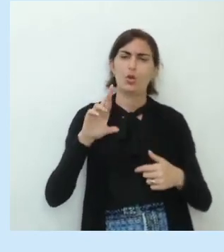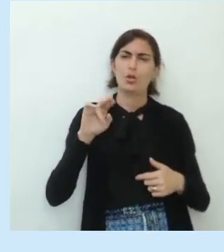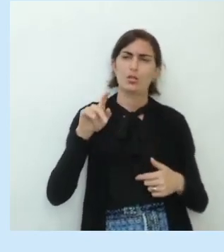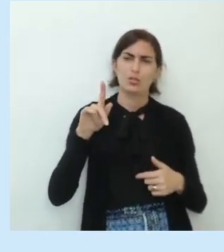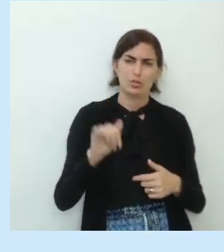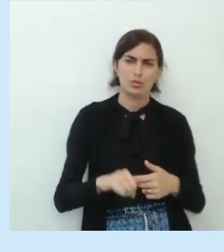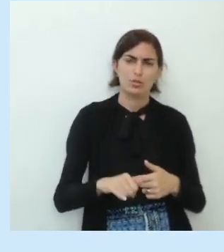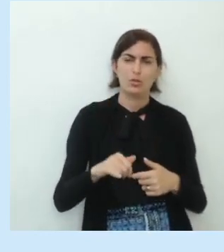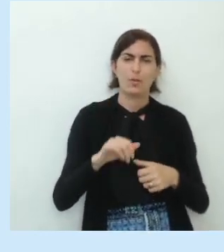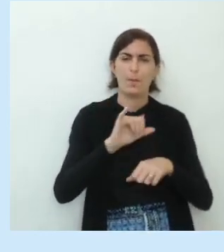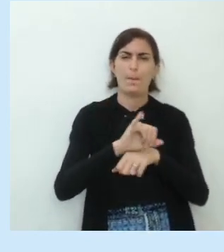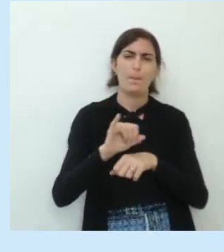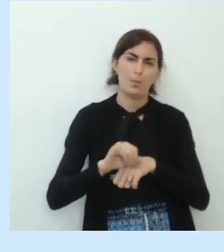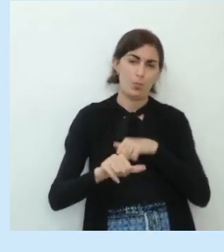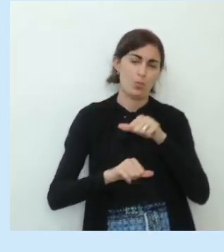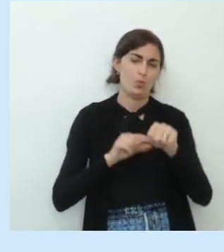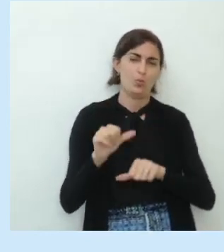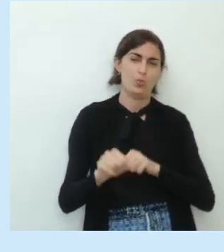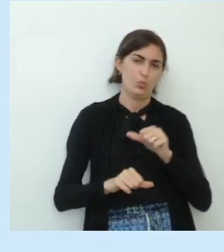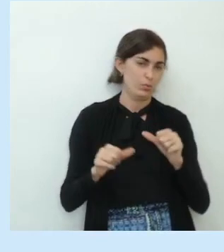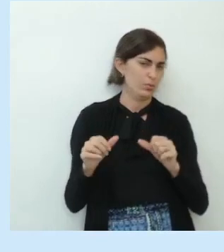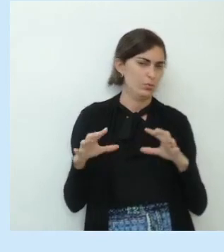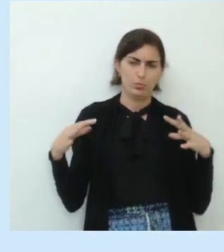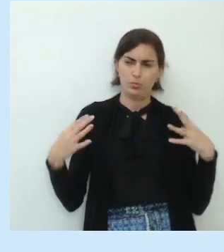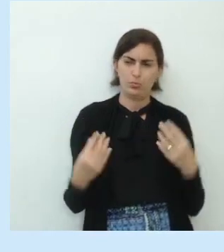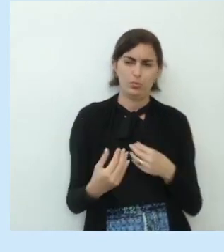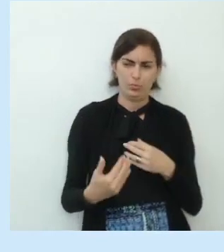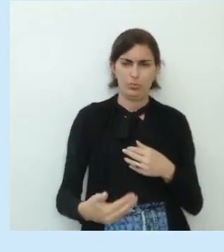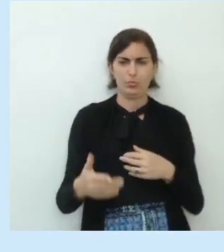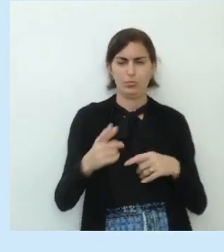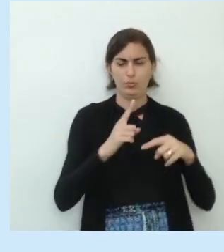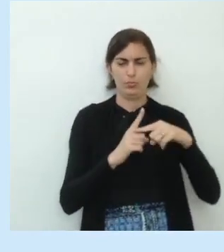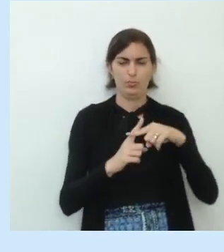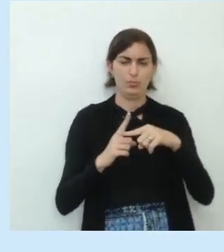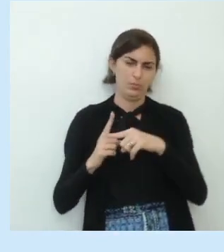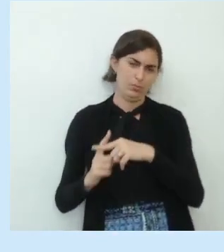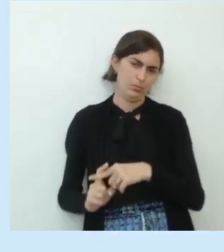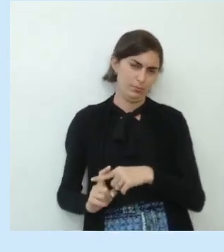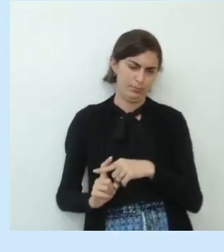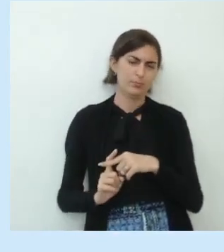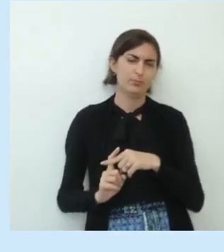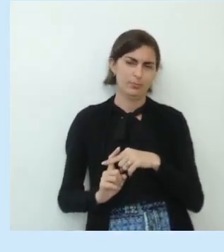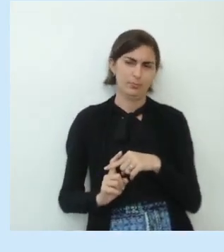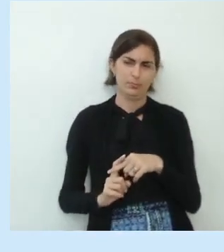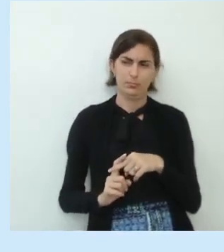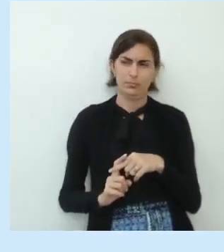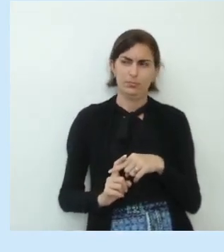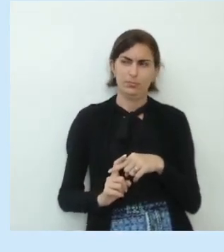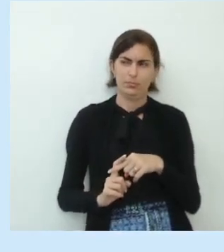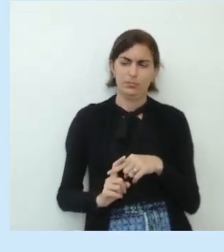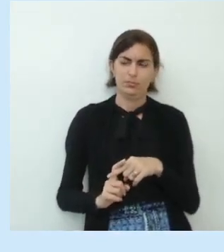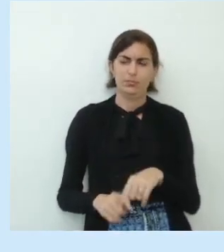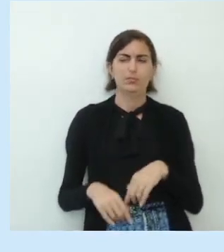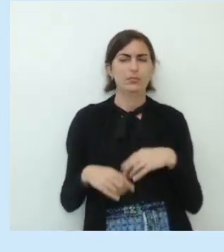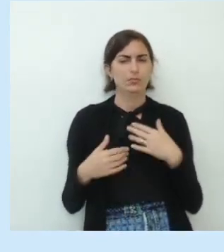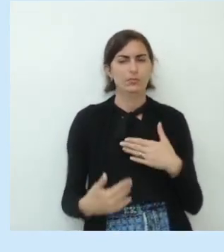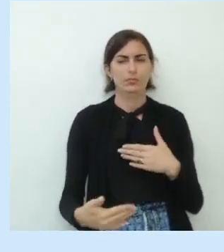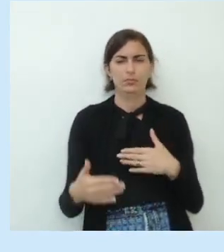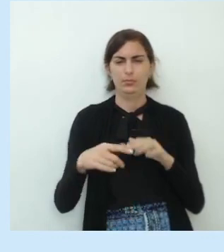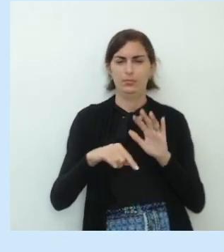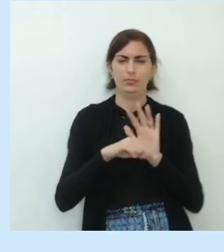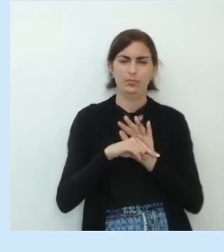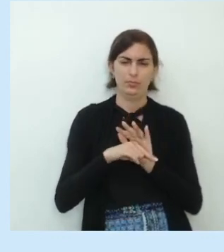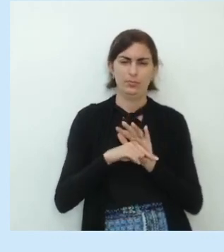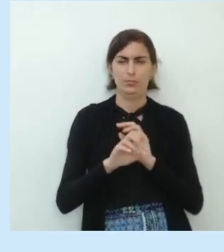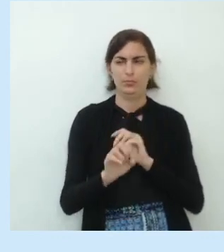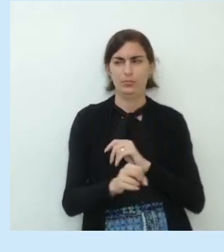E os polos vão mudar. Todos eles que eram positivos, esses pares, né, ordenados eram positivos, passam a ser